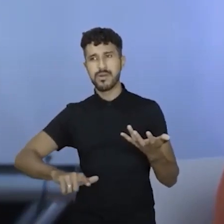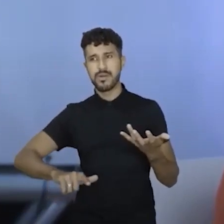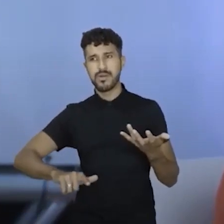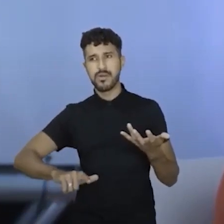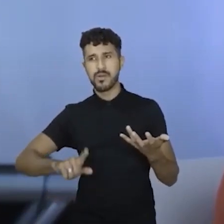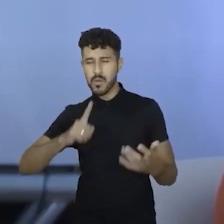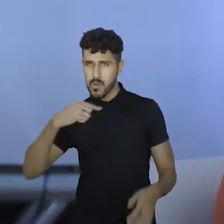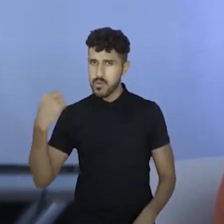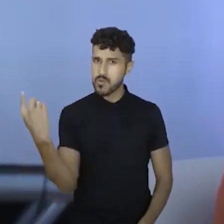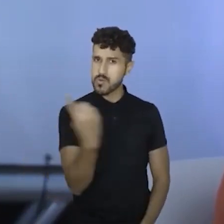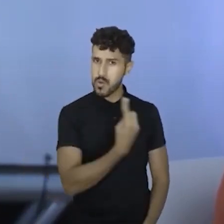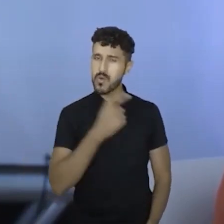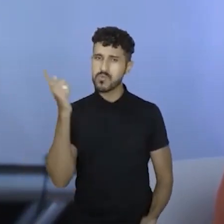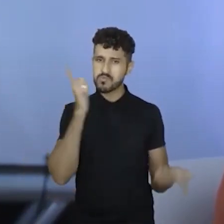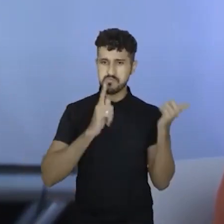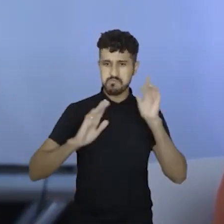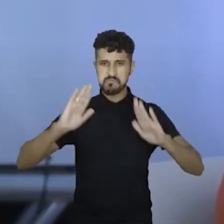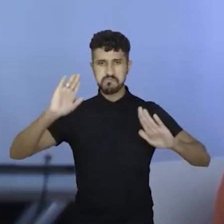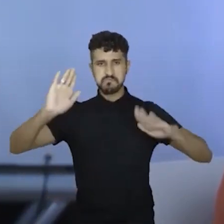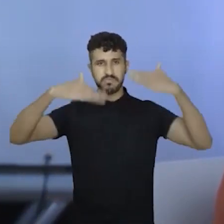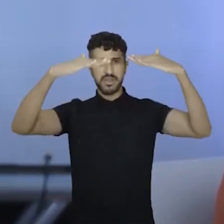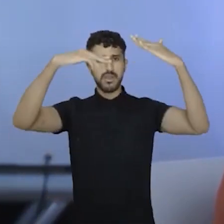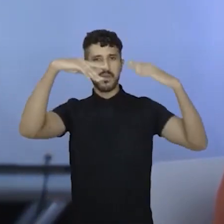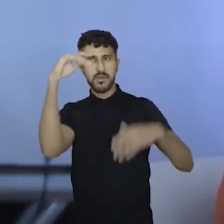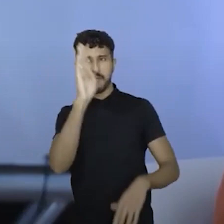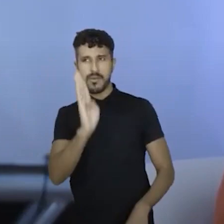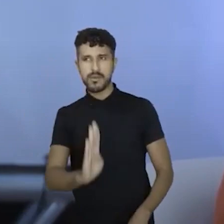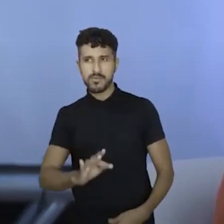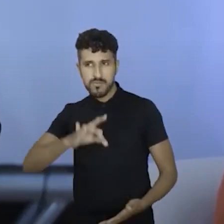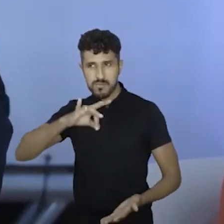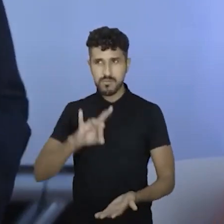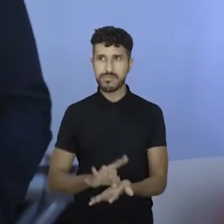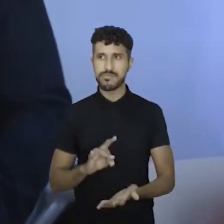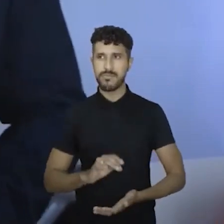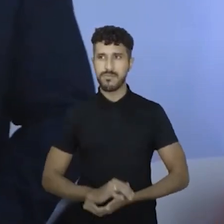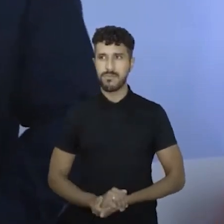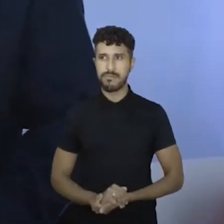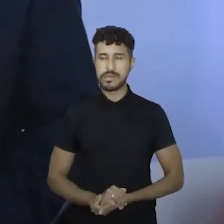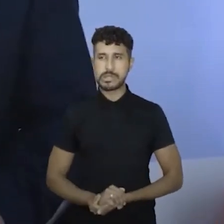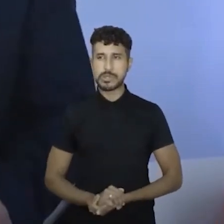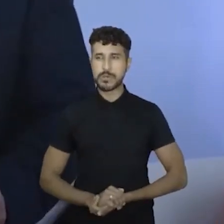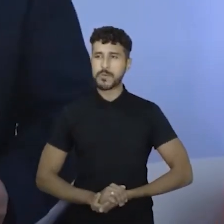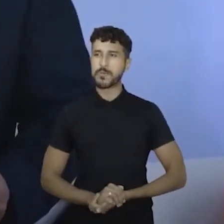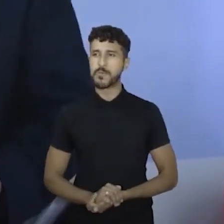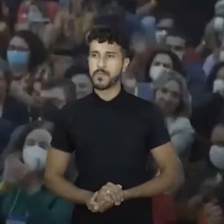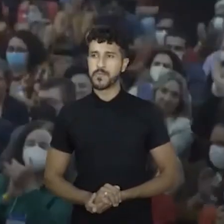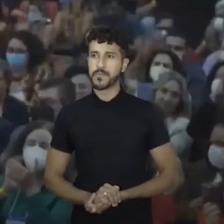que a gente vai recuperar esse país definitivamente.